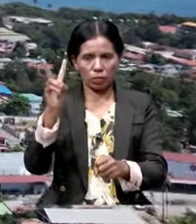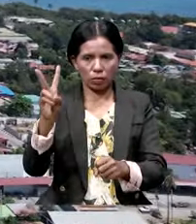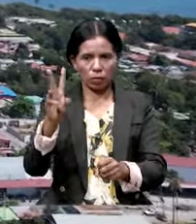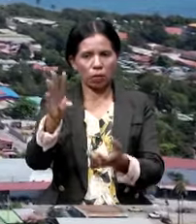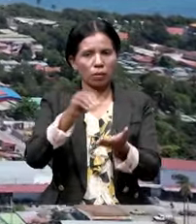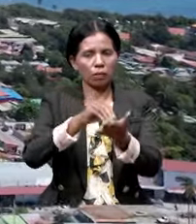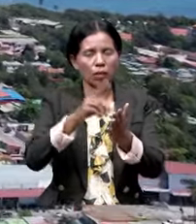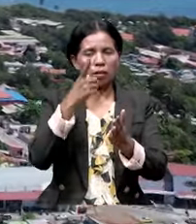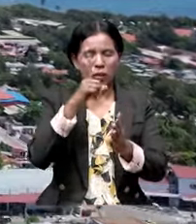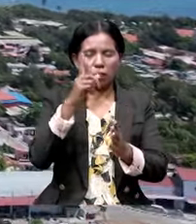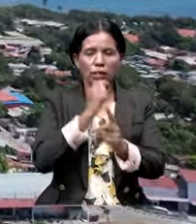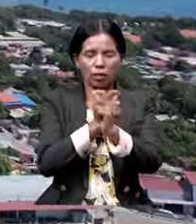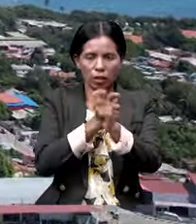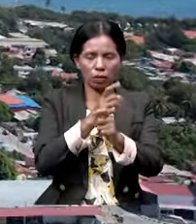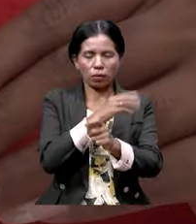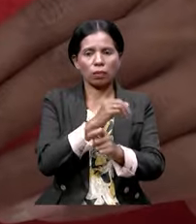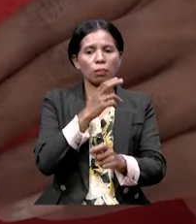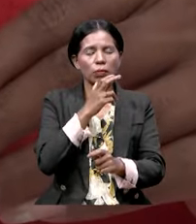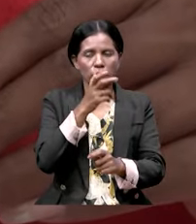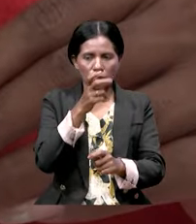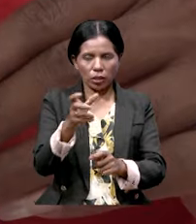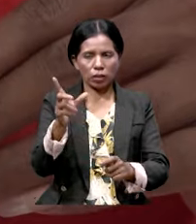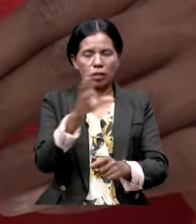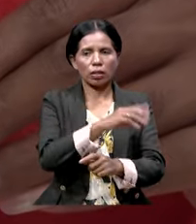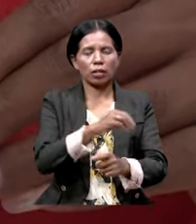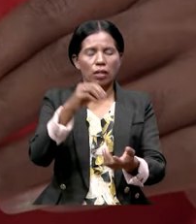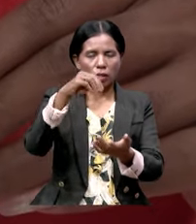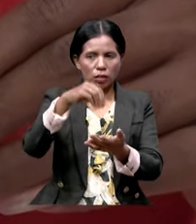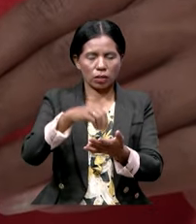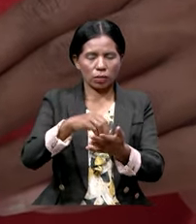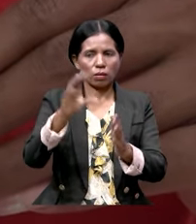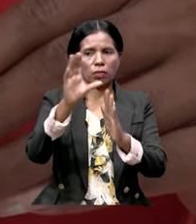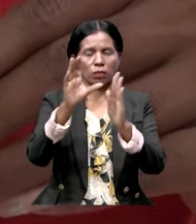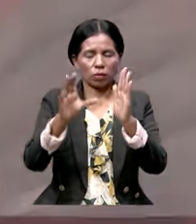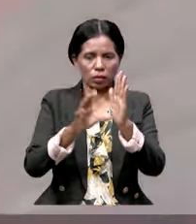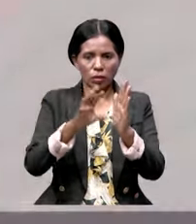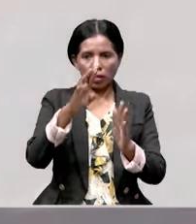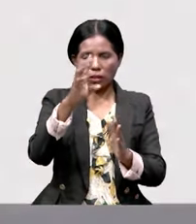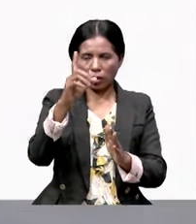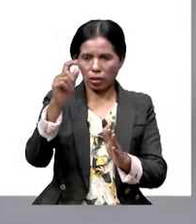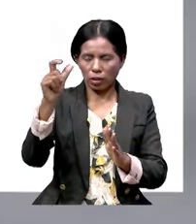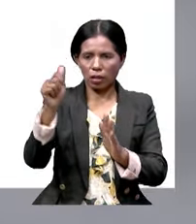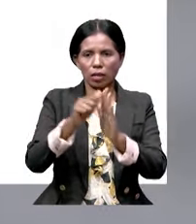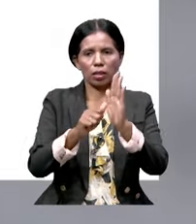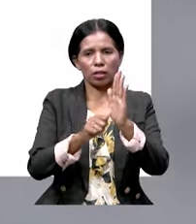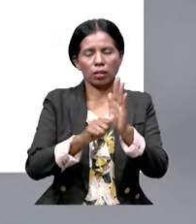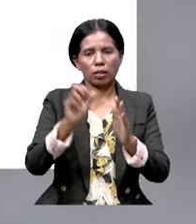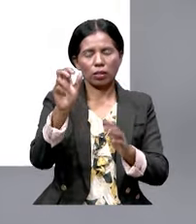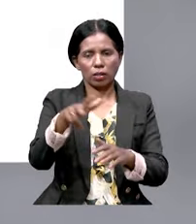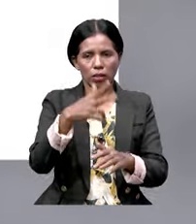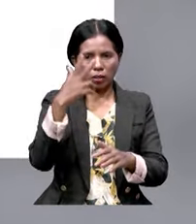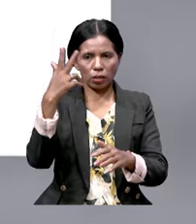tetu no português dar lian oficial nebe hatur e a Constituição RDTeli artigo sanulu